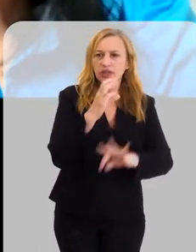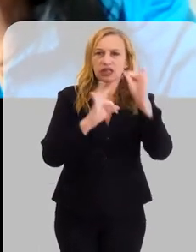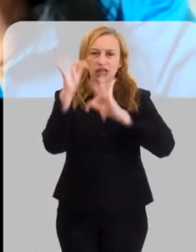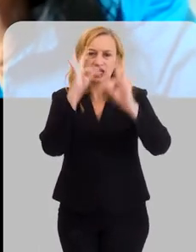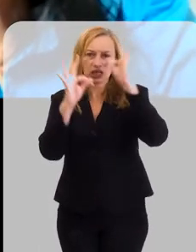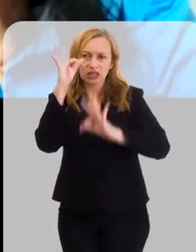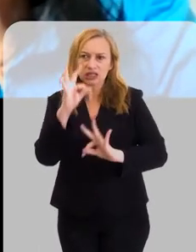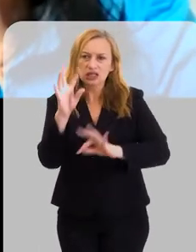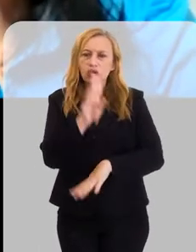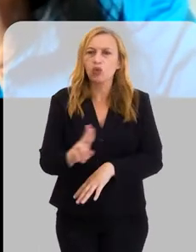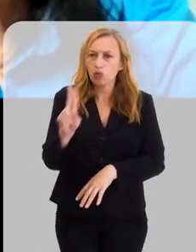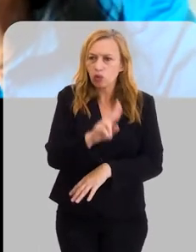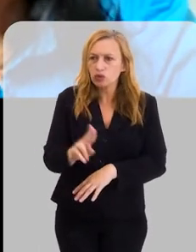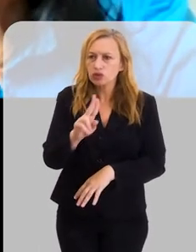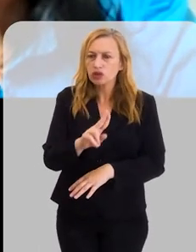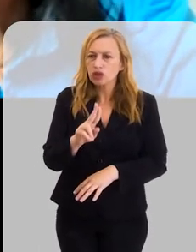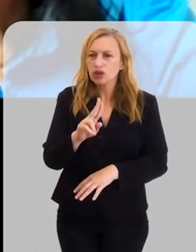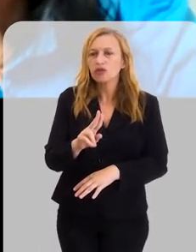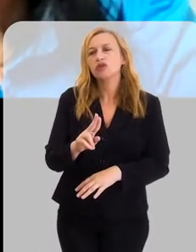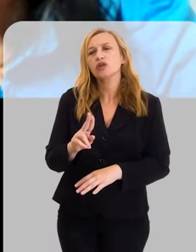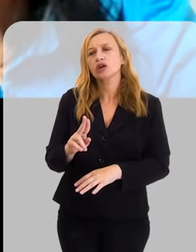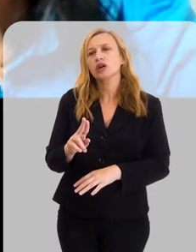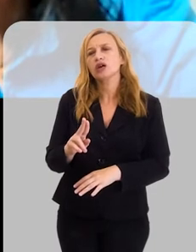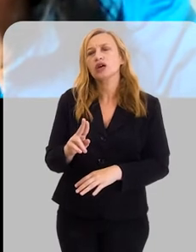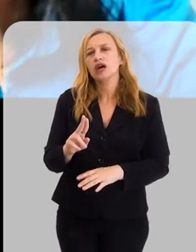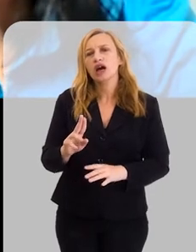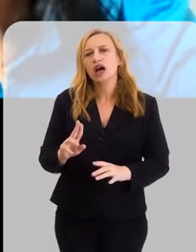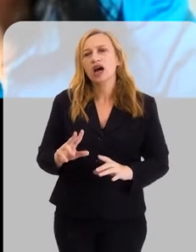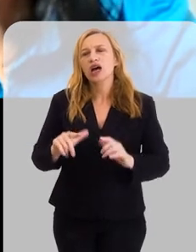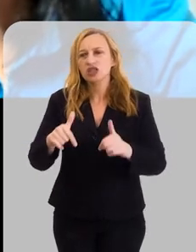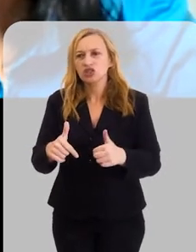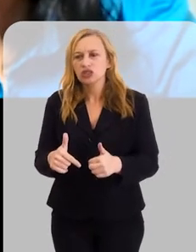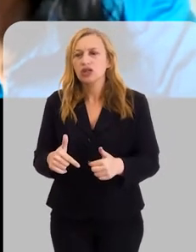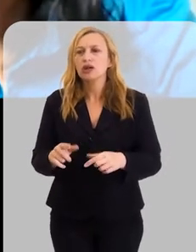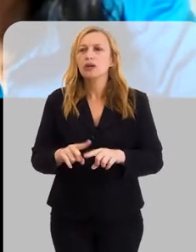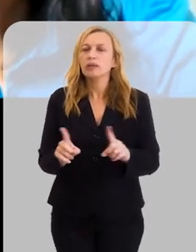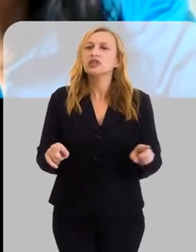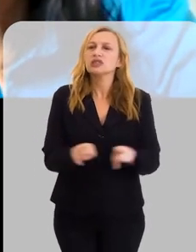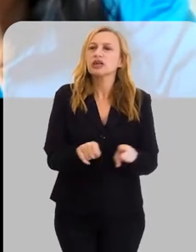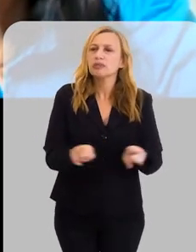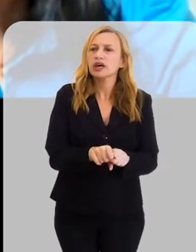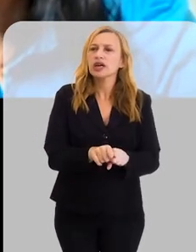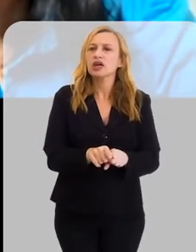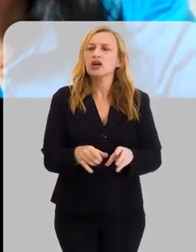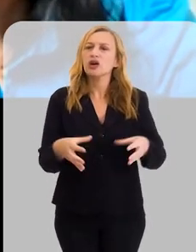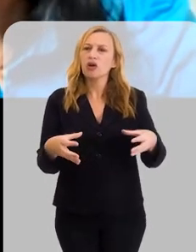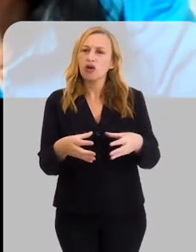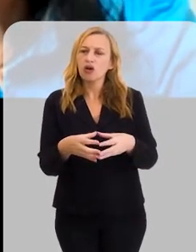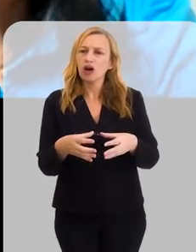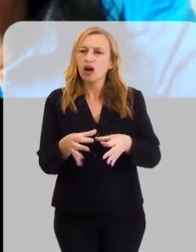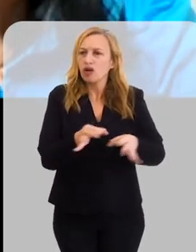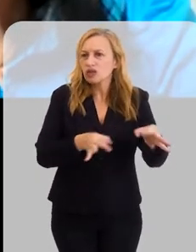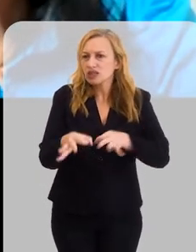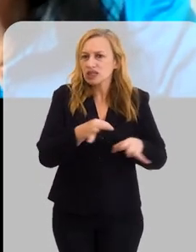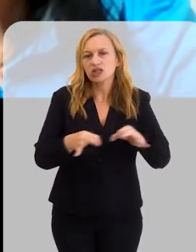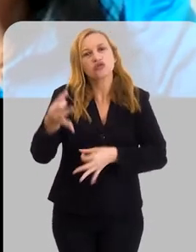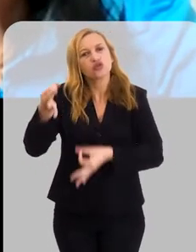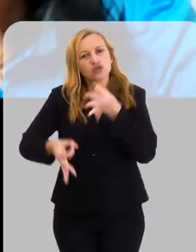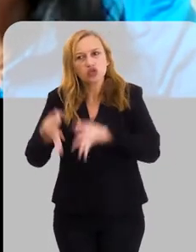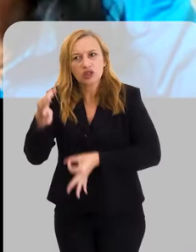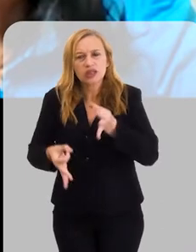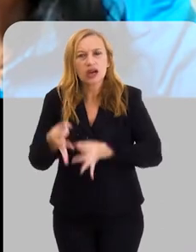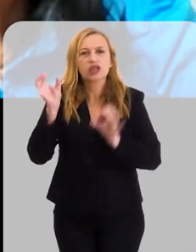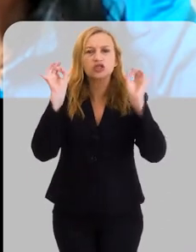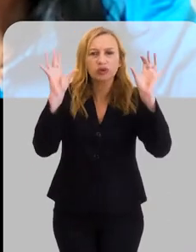técnicas de uso das tecnologias, o que foi rapidamente aprendido por eles. e também as organizações, em